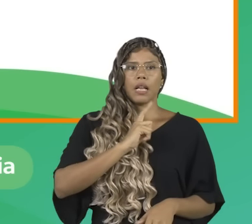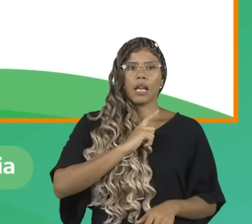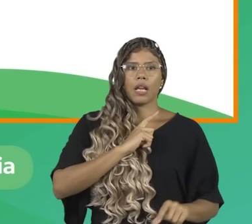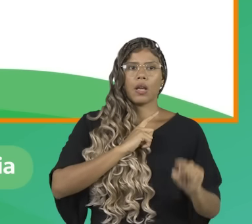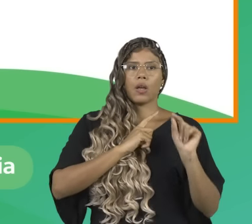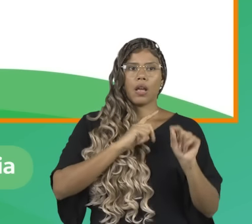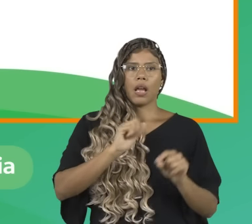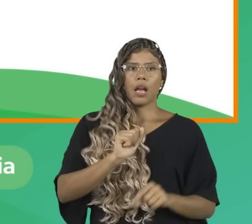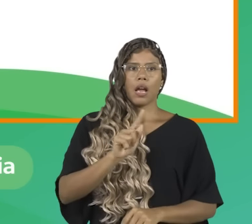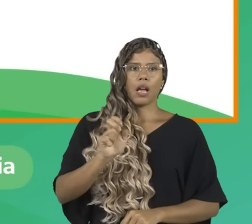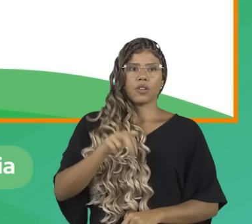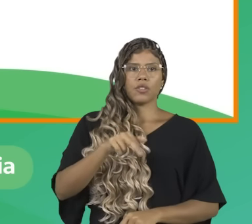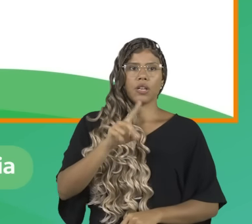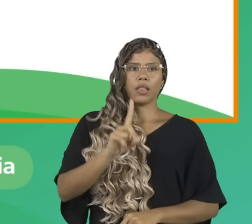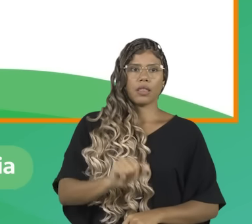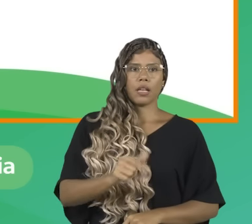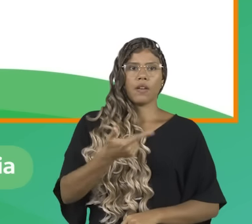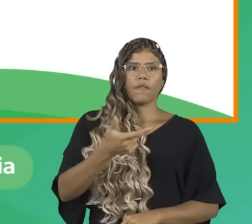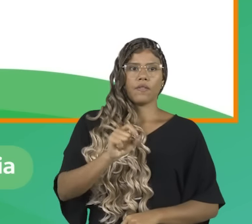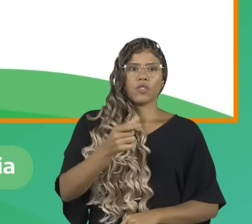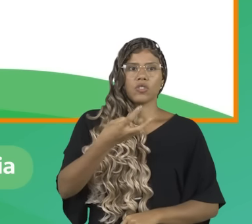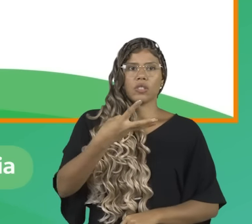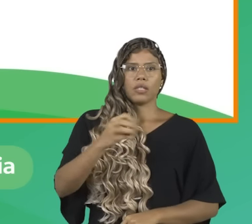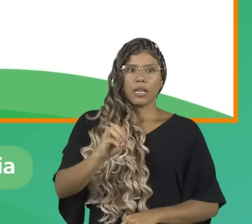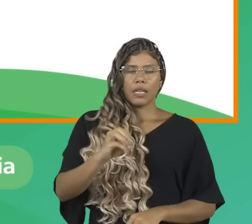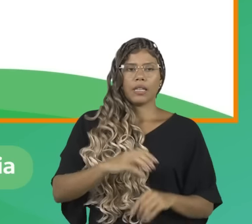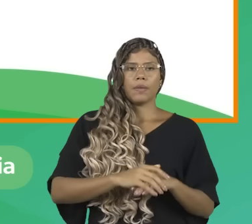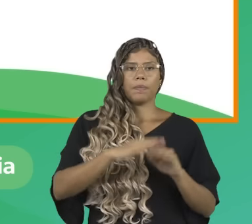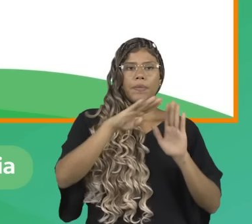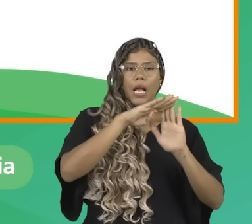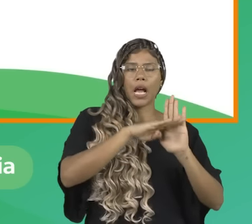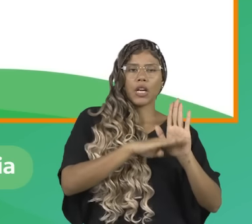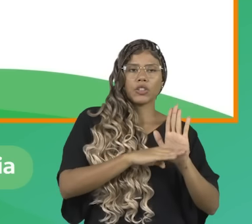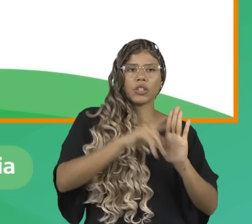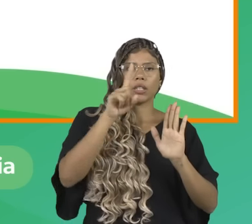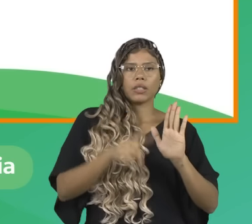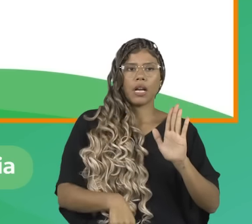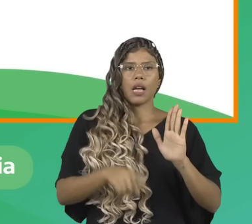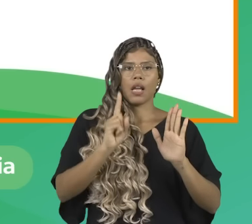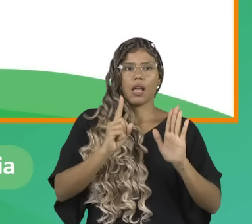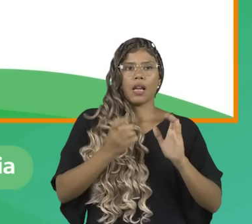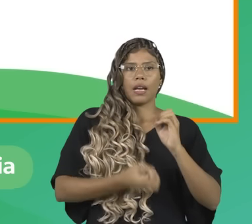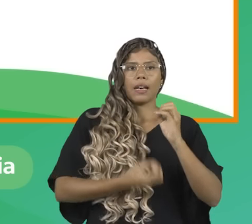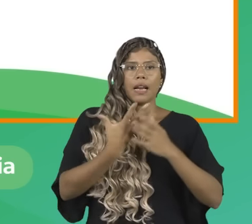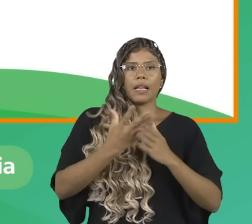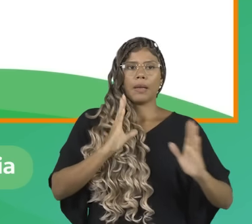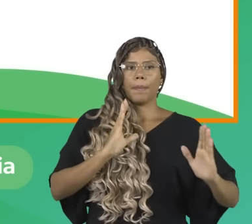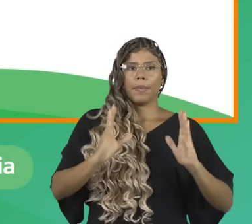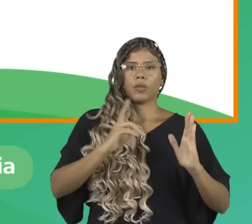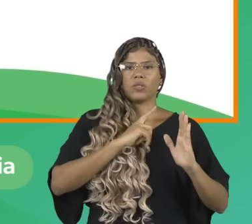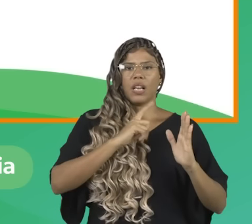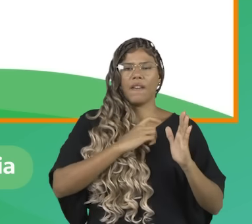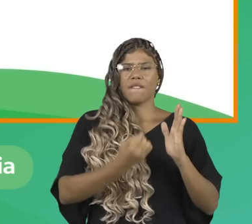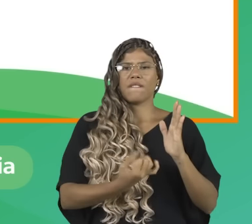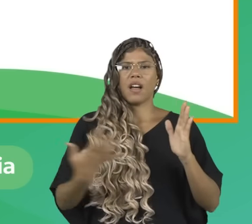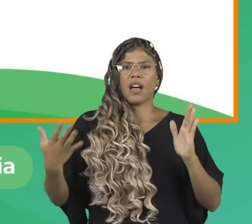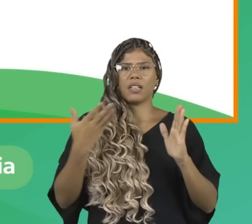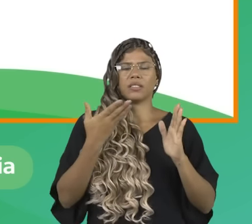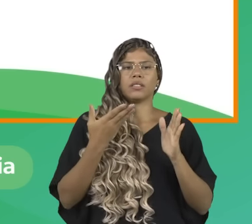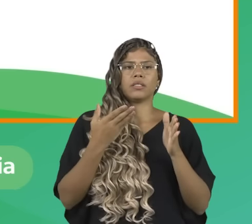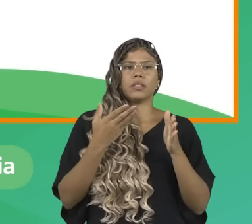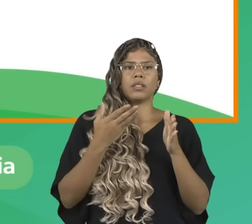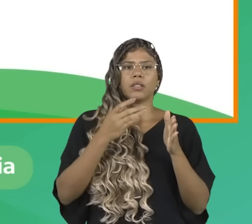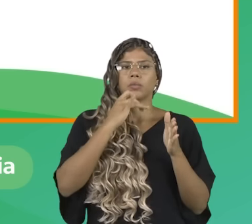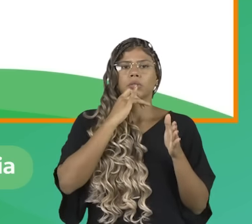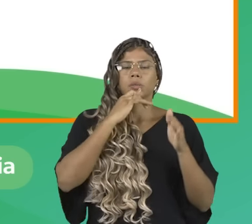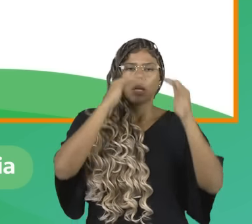Essas agendas elas são estabelecidas em períodos e elas têm várias premissas, desde respeito ao ambiente, a